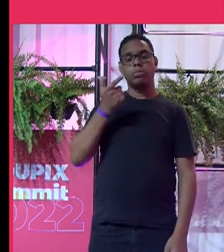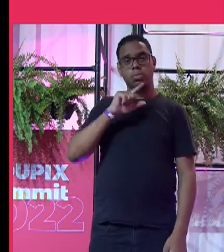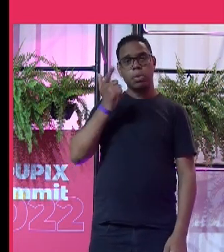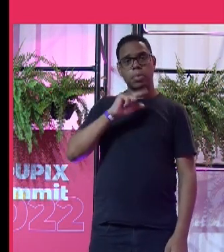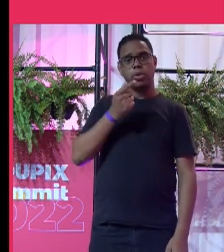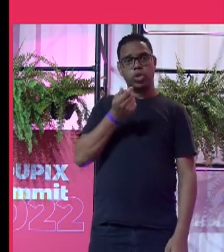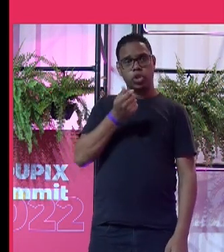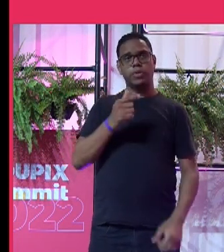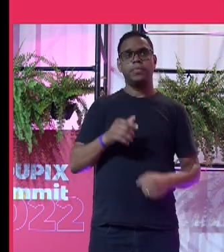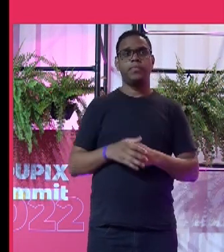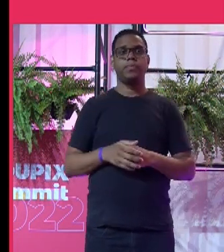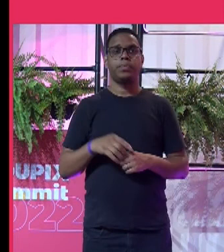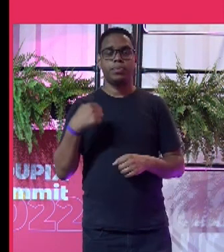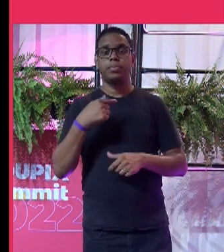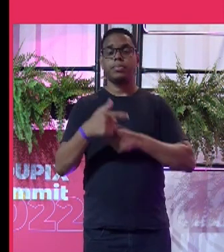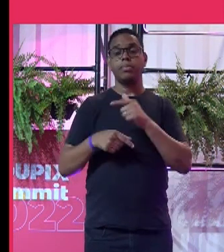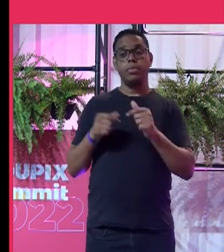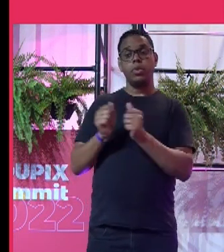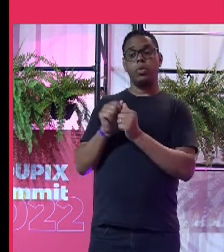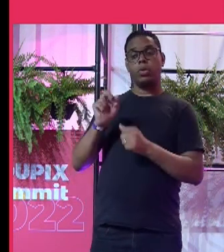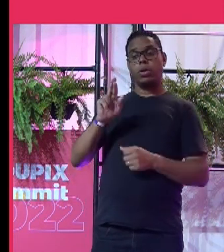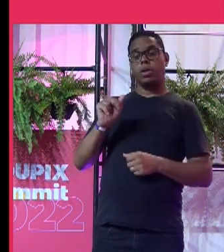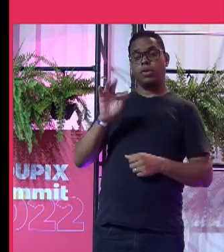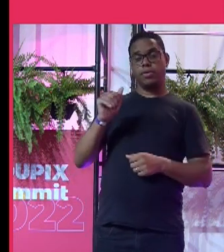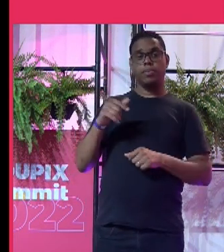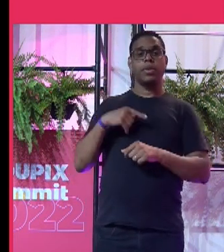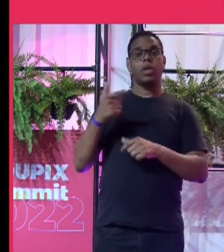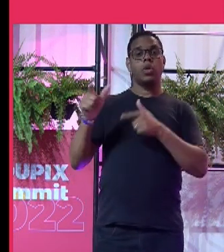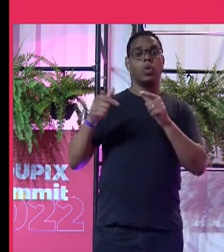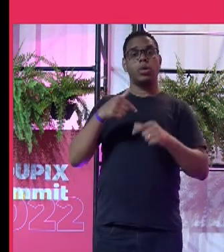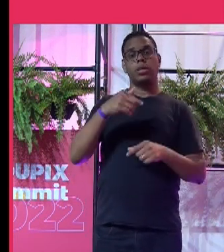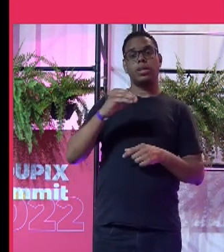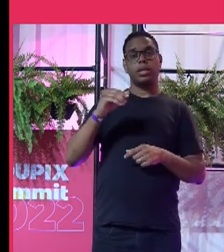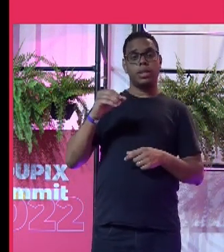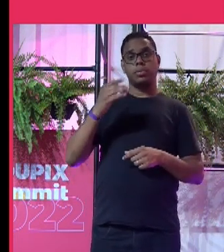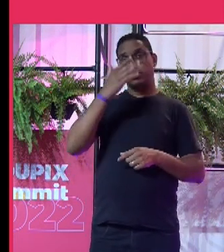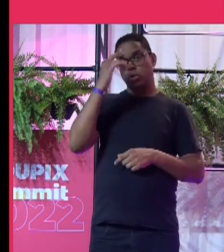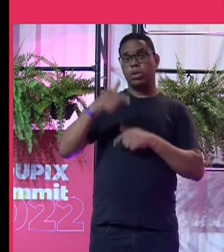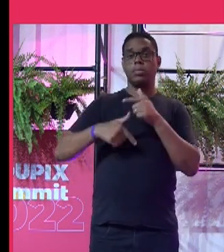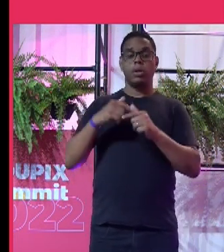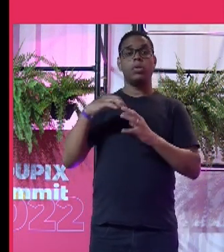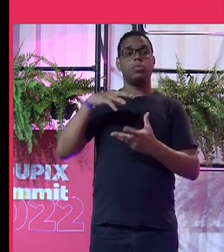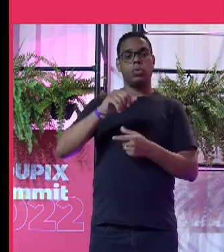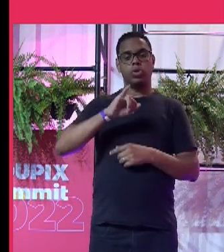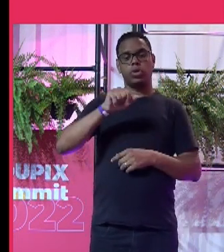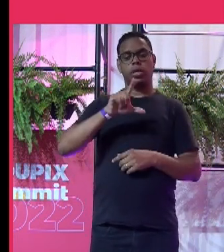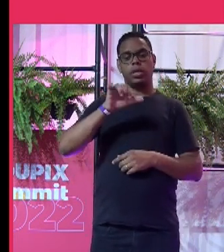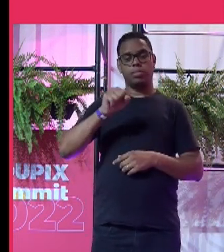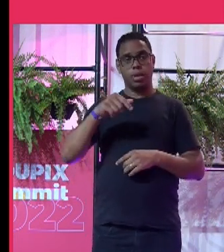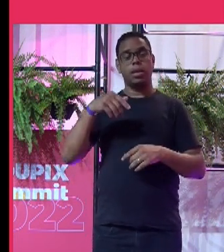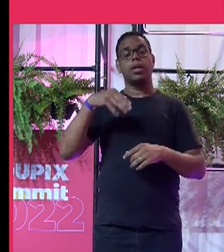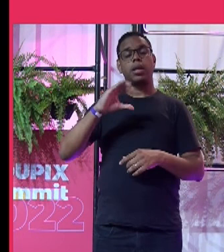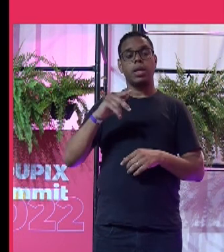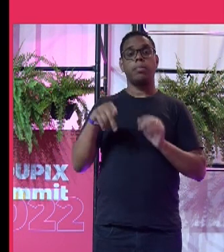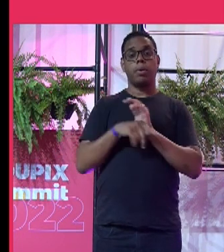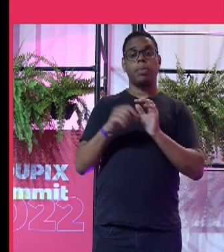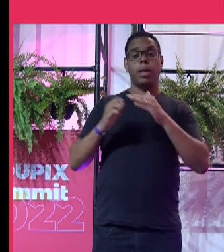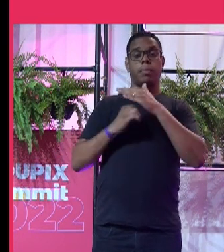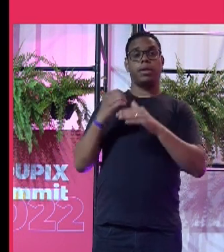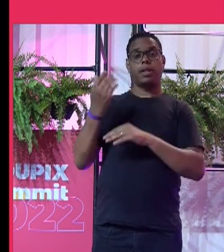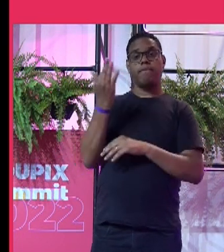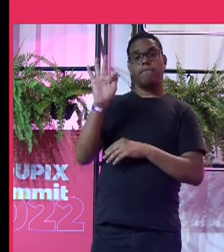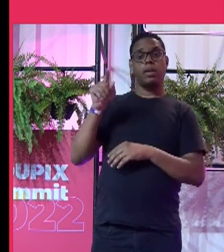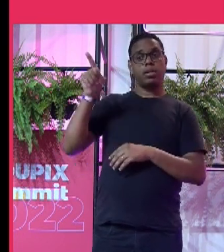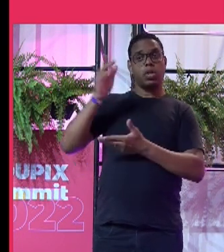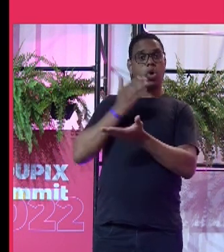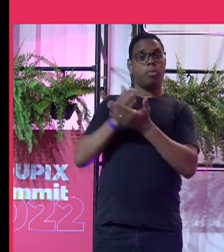vocês. A gente faz isso com o Rafa e mais 700 criadores no mundo todo. A Jealous Mac é uma empresa francesa, mas que começou na